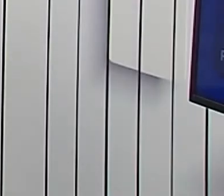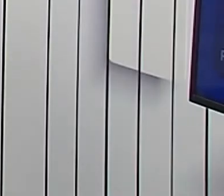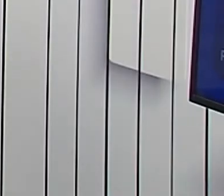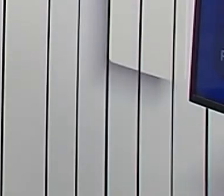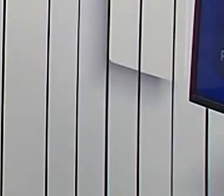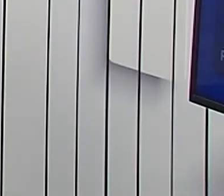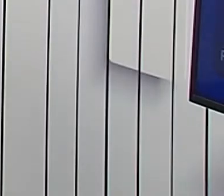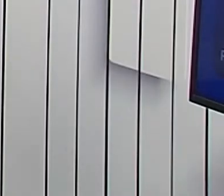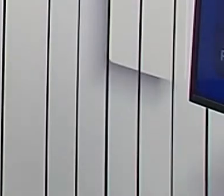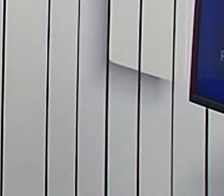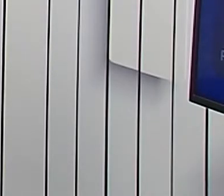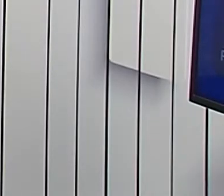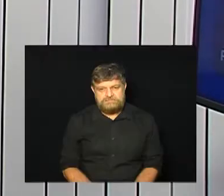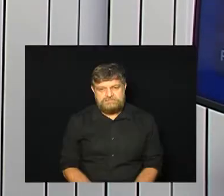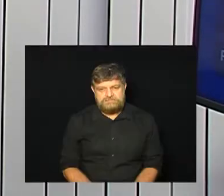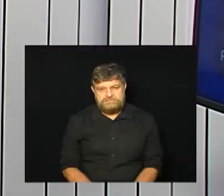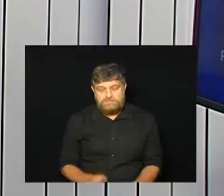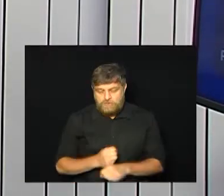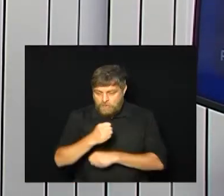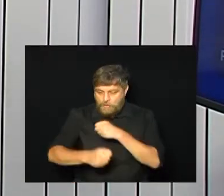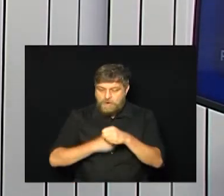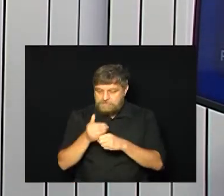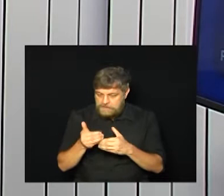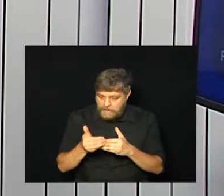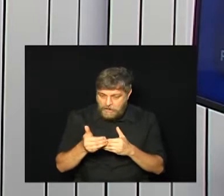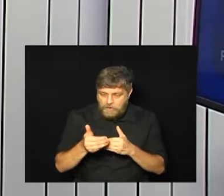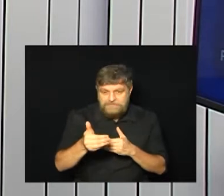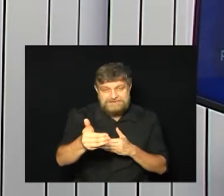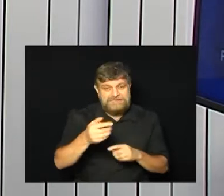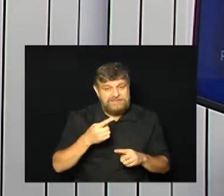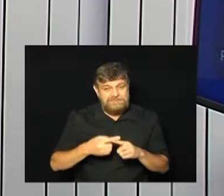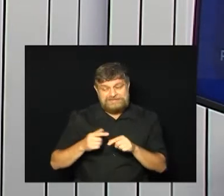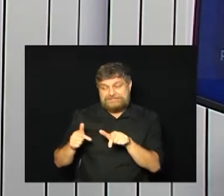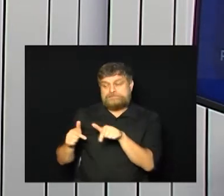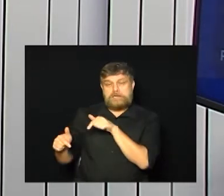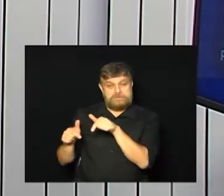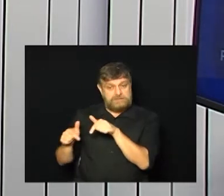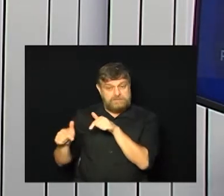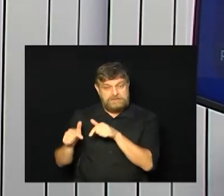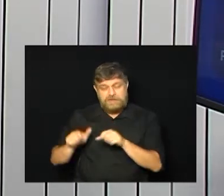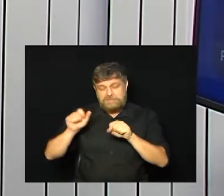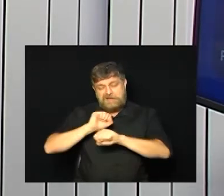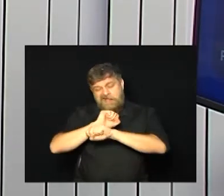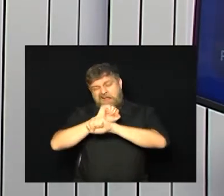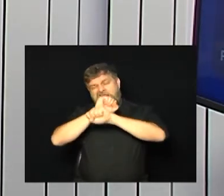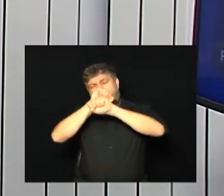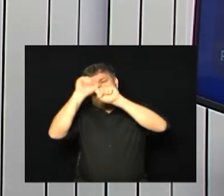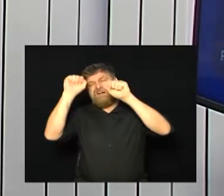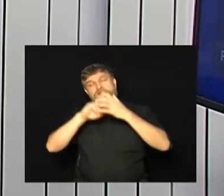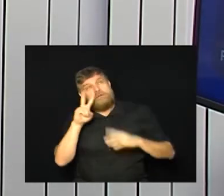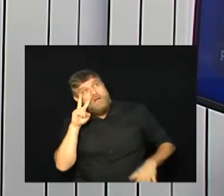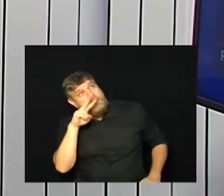O ano começando hoje para muitas pessoas por conta do trabalho. Então, para quem acordou cedo, viu que o